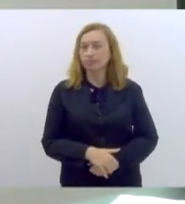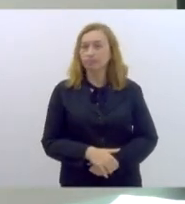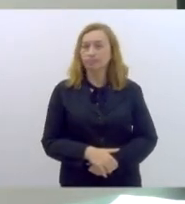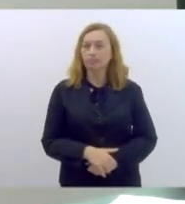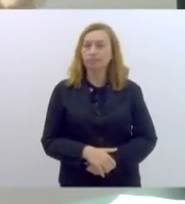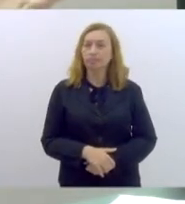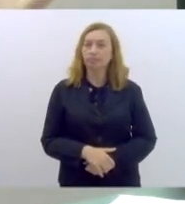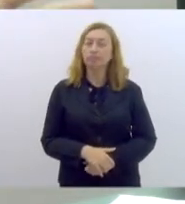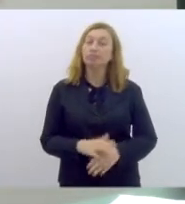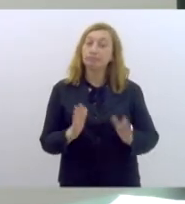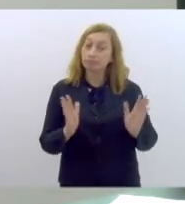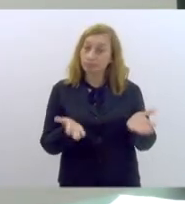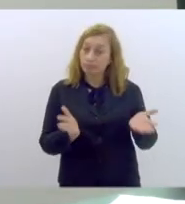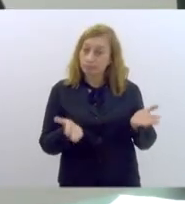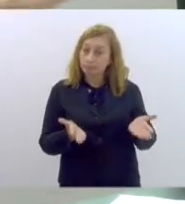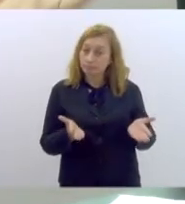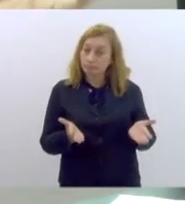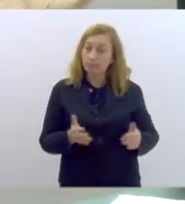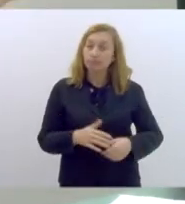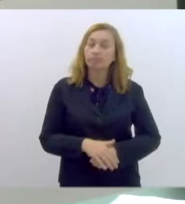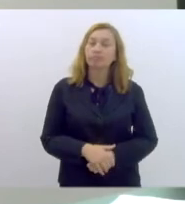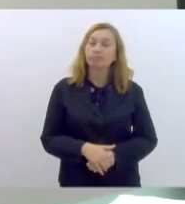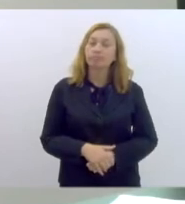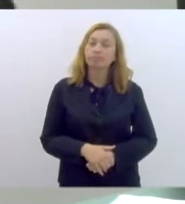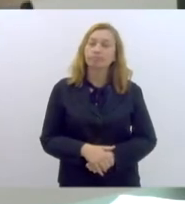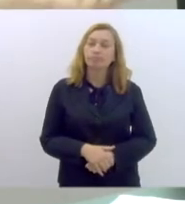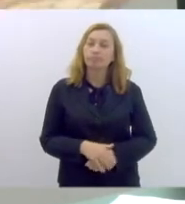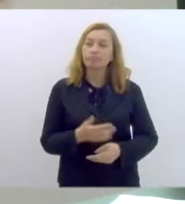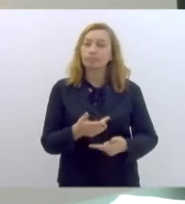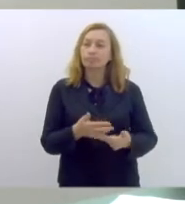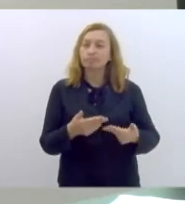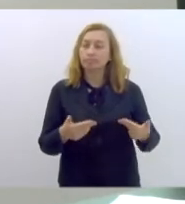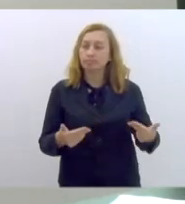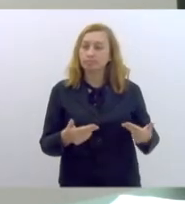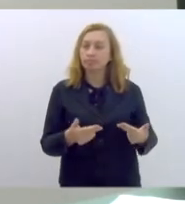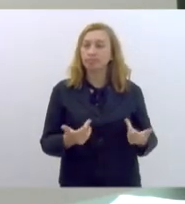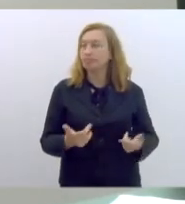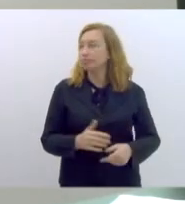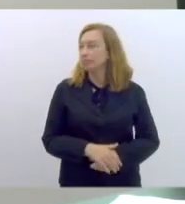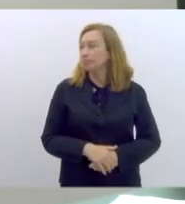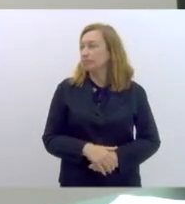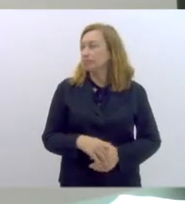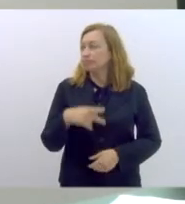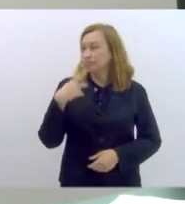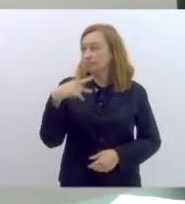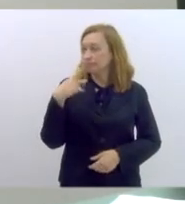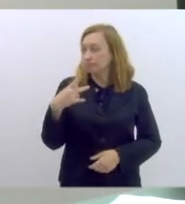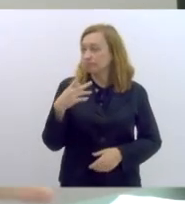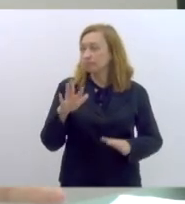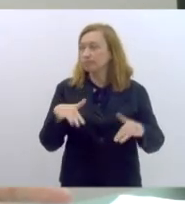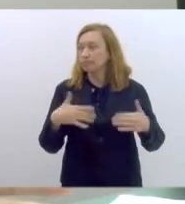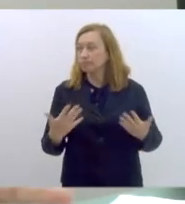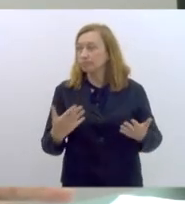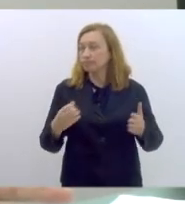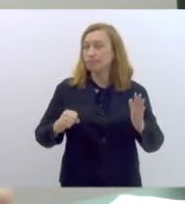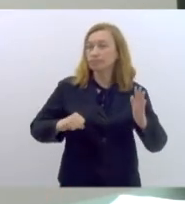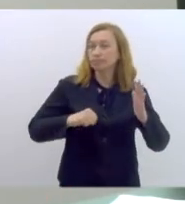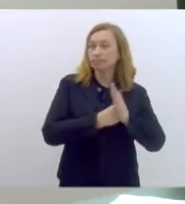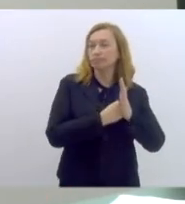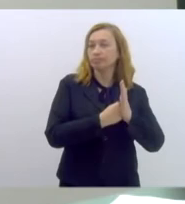ir, agora está sendo vindo a público, a diversos atores, dizendo qual vai ser esse